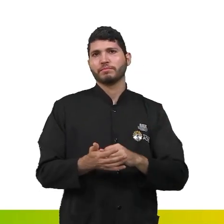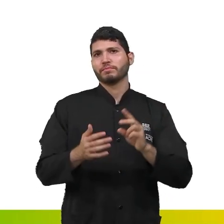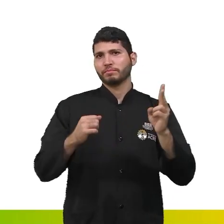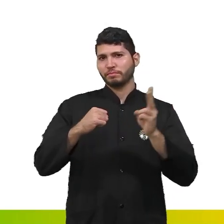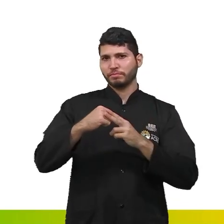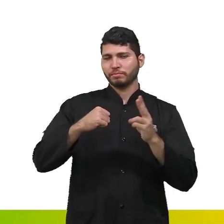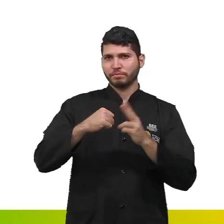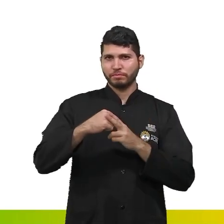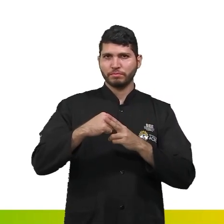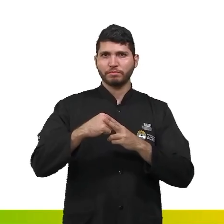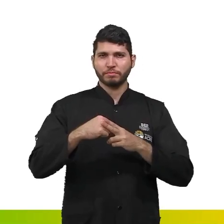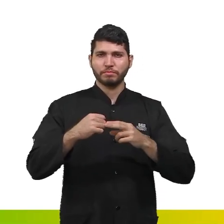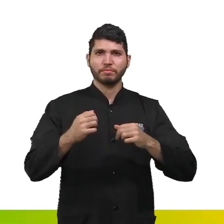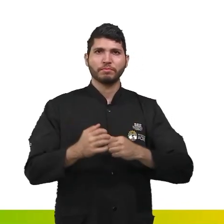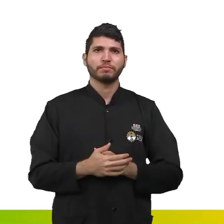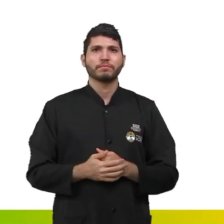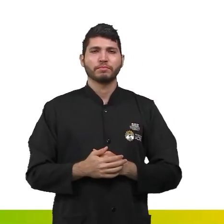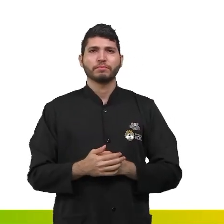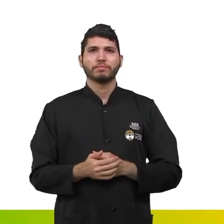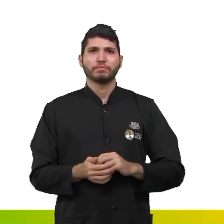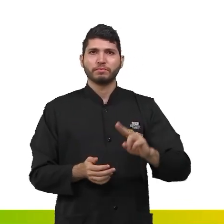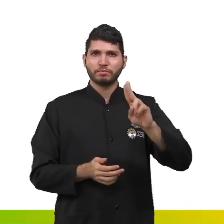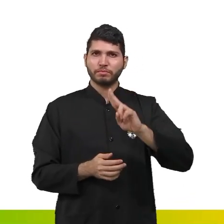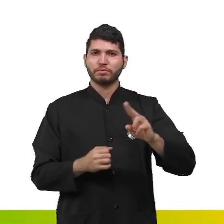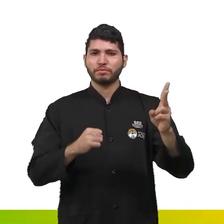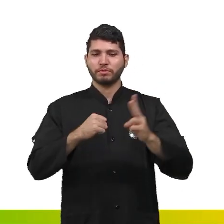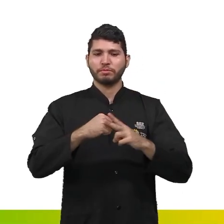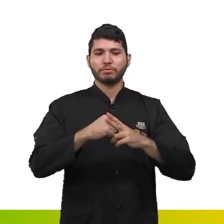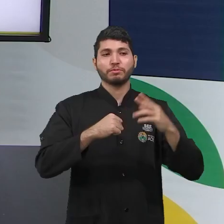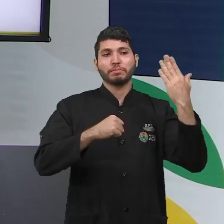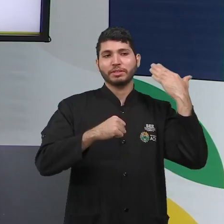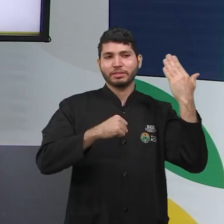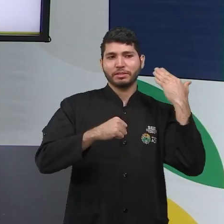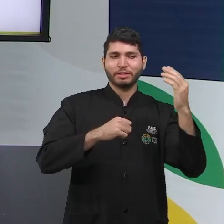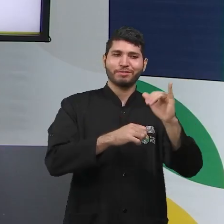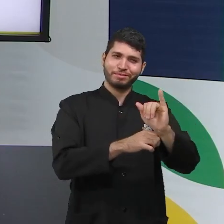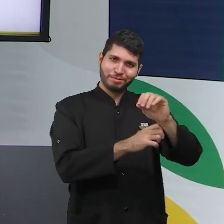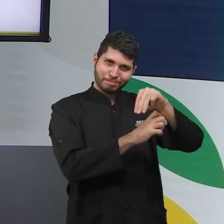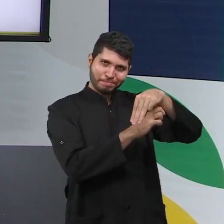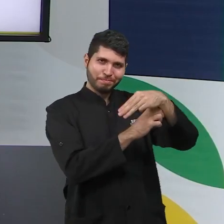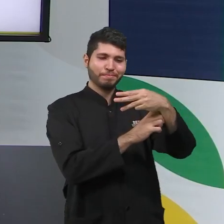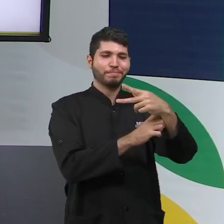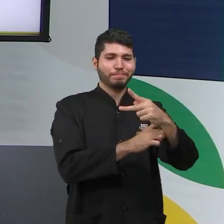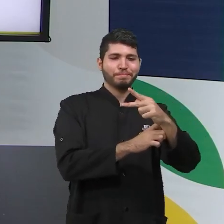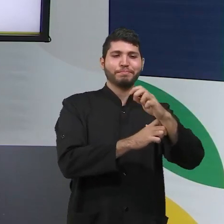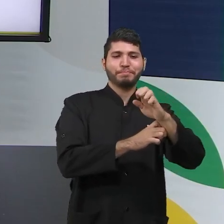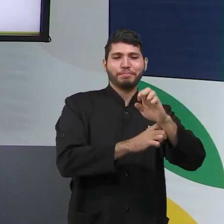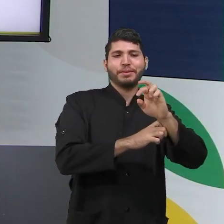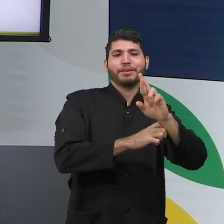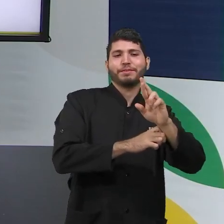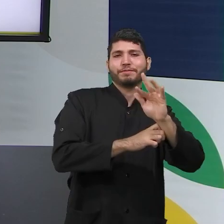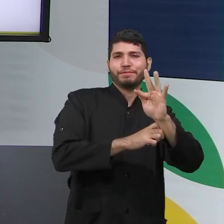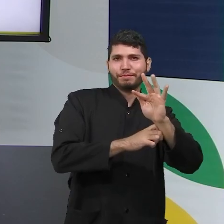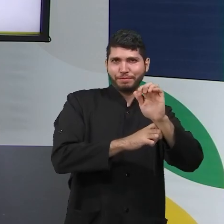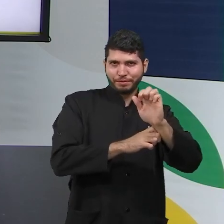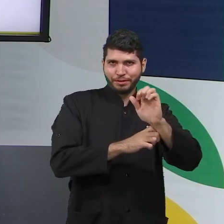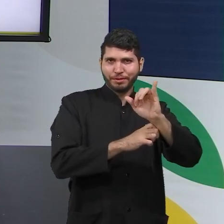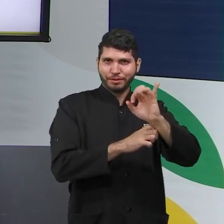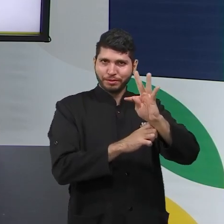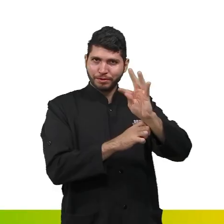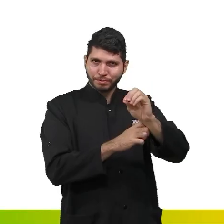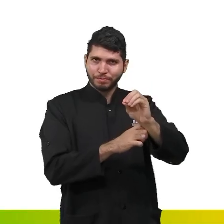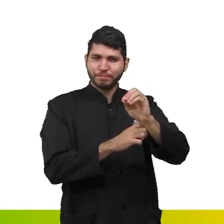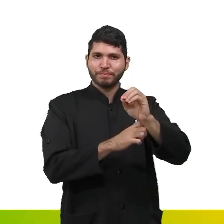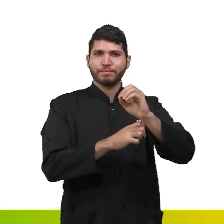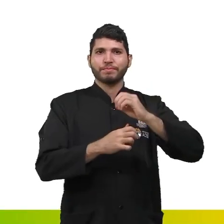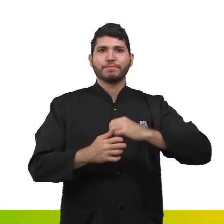indicativo, conjugamos ele para o pretérito imperfeito e encaixamos ele dentro do texto.